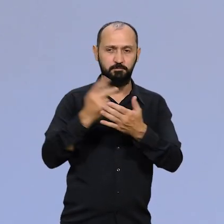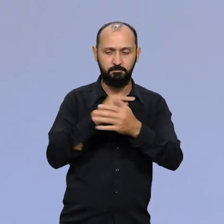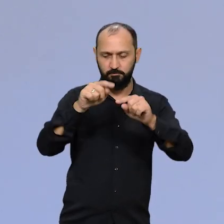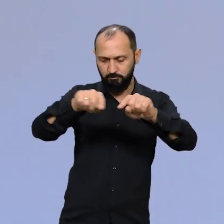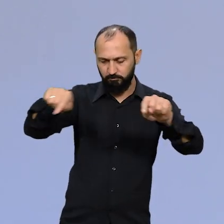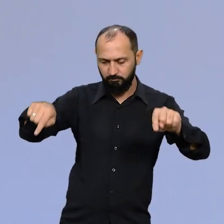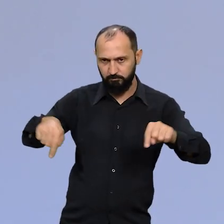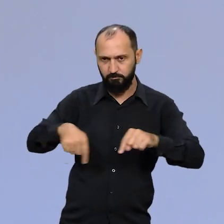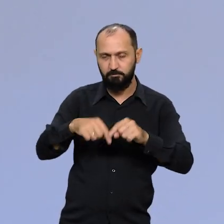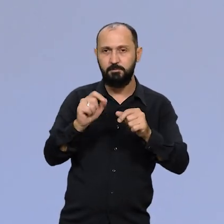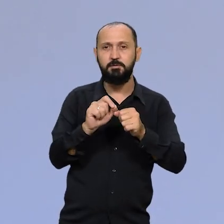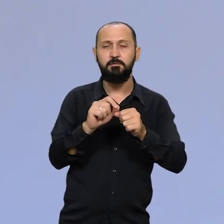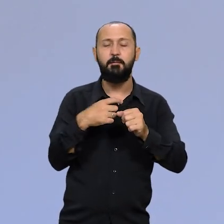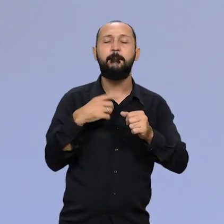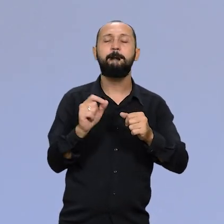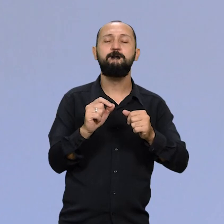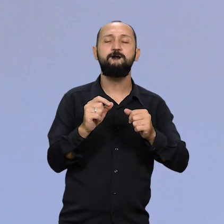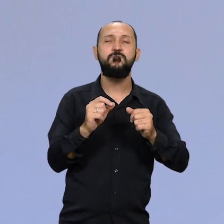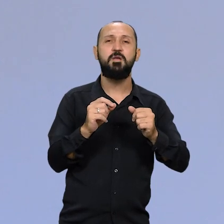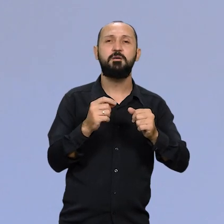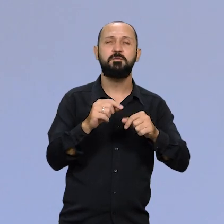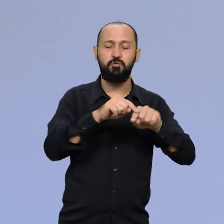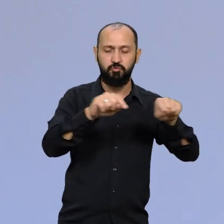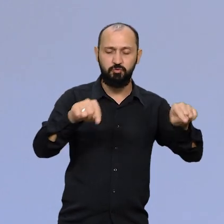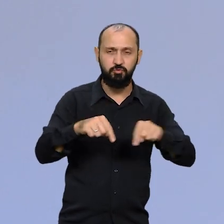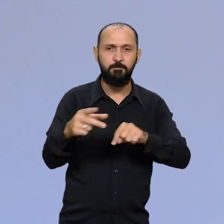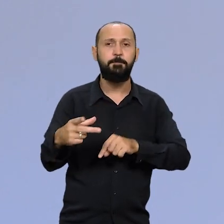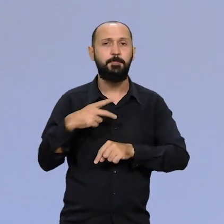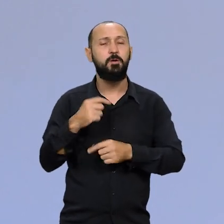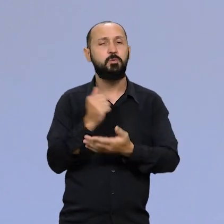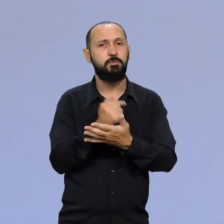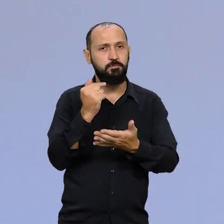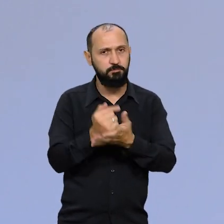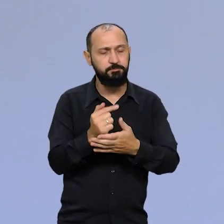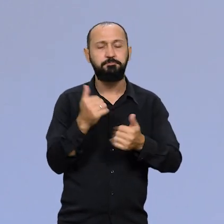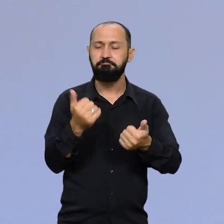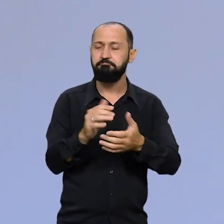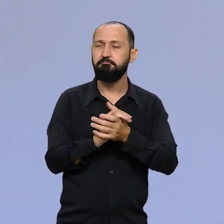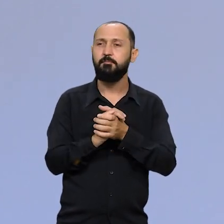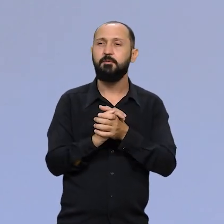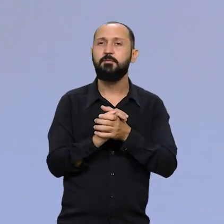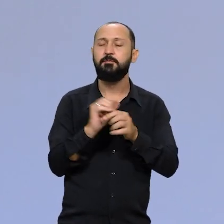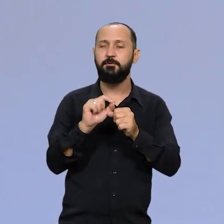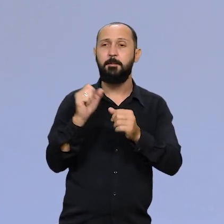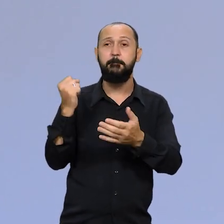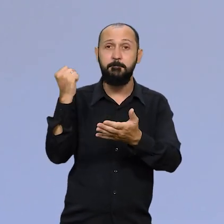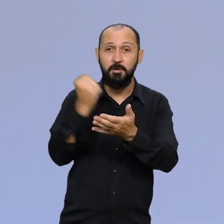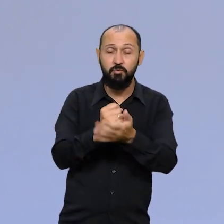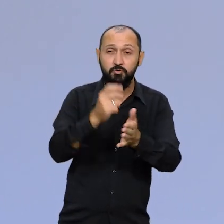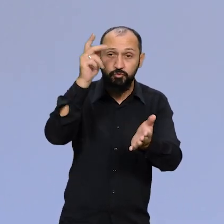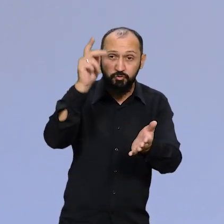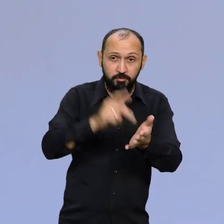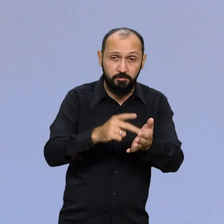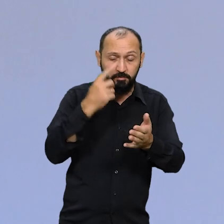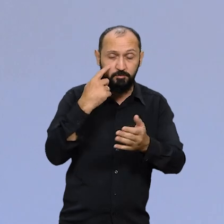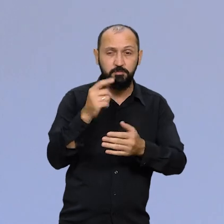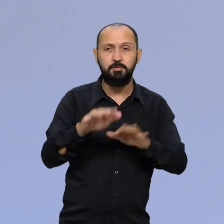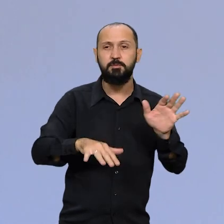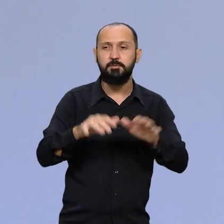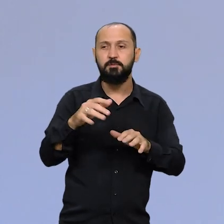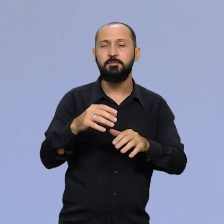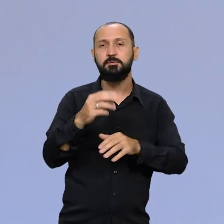Sul, quais são as regiões ou os casos mais emblemáticos que estão sob disputa do marco temporal ou